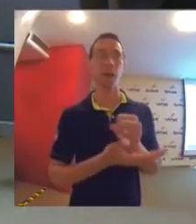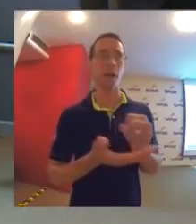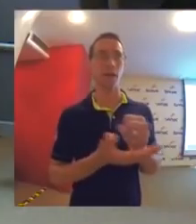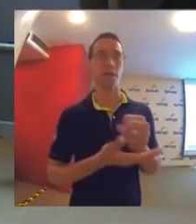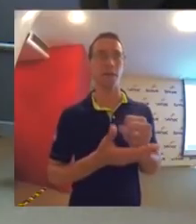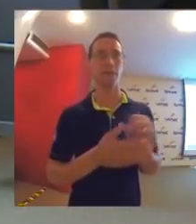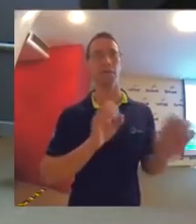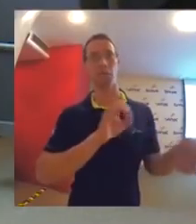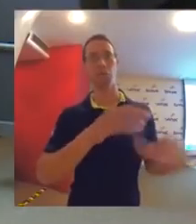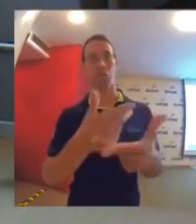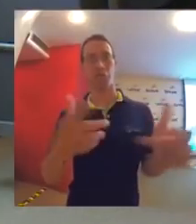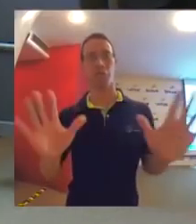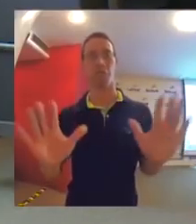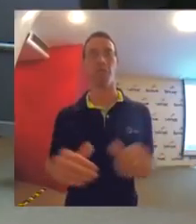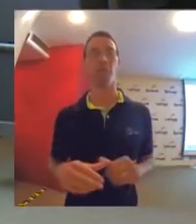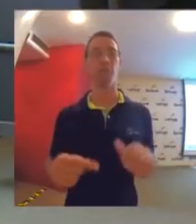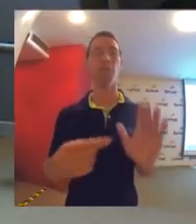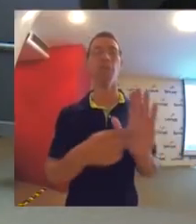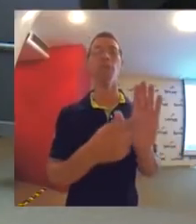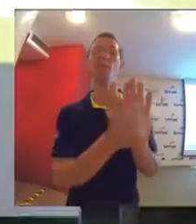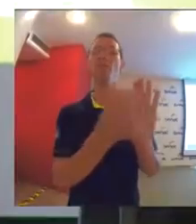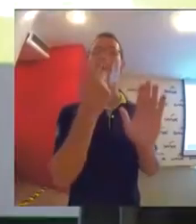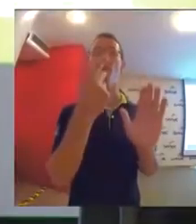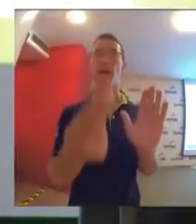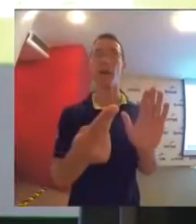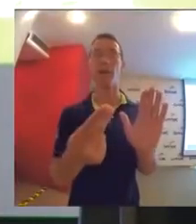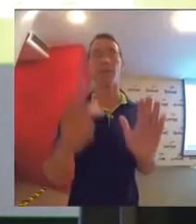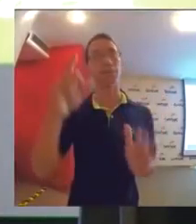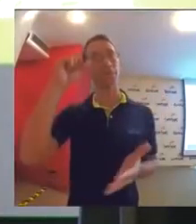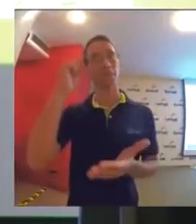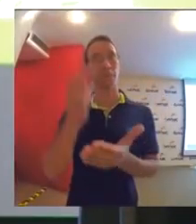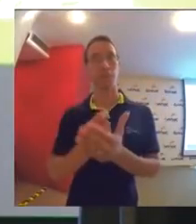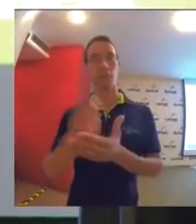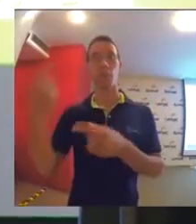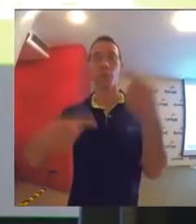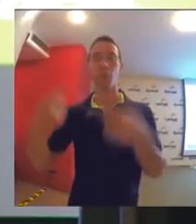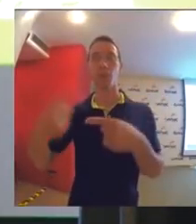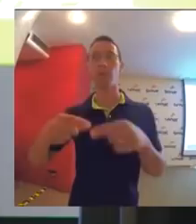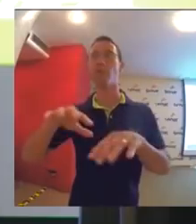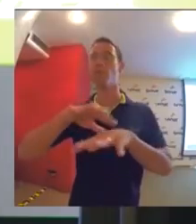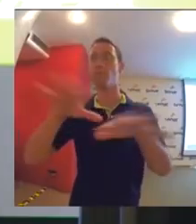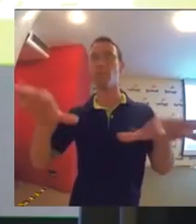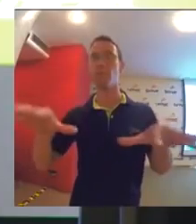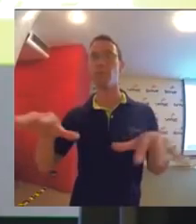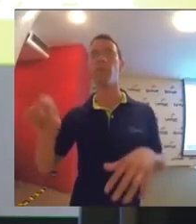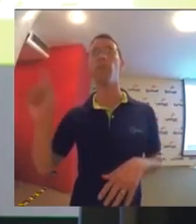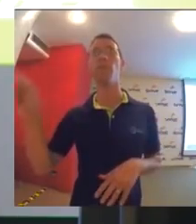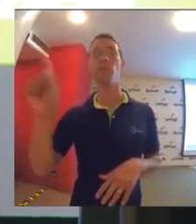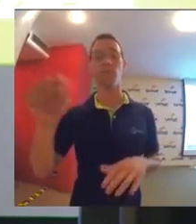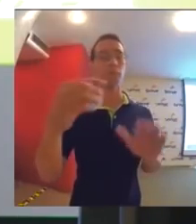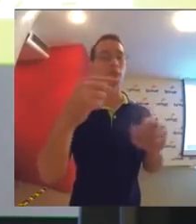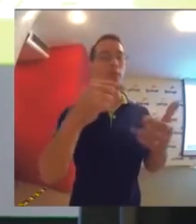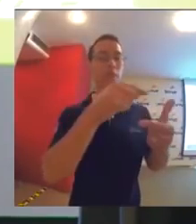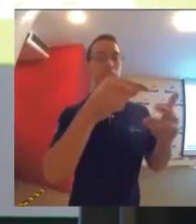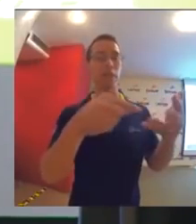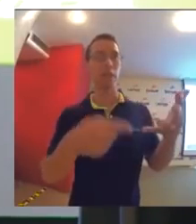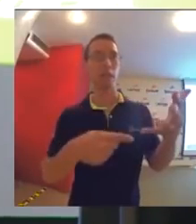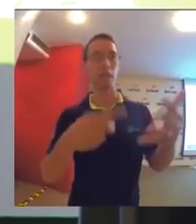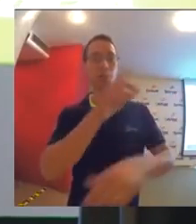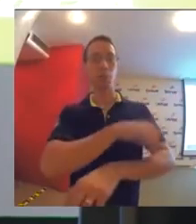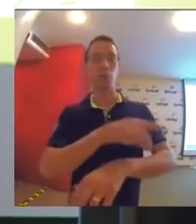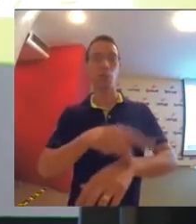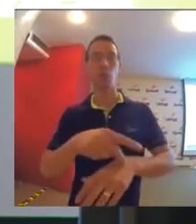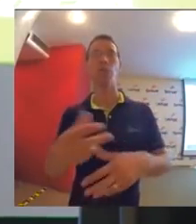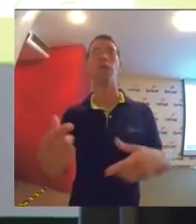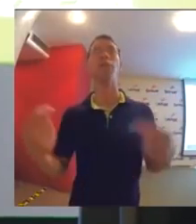português. Esse artigo diz isto: nas decisões de política educativa, Os critérios de natureza pedagógica